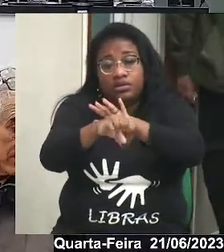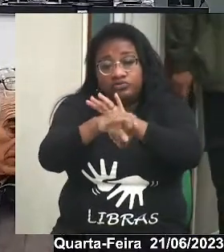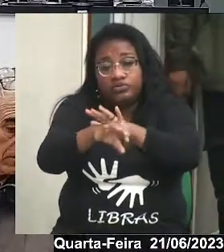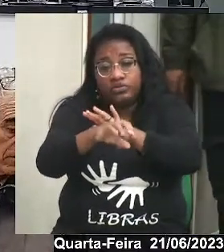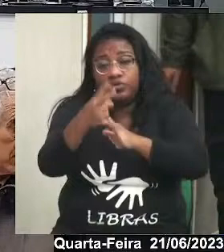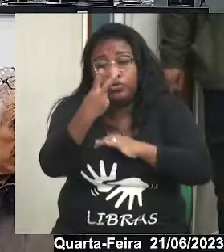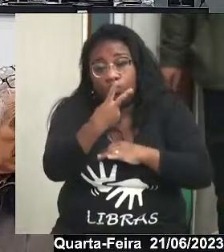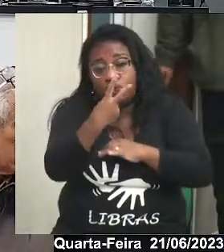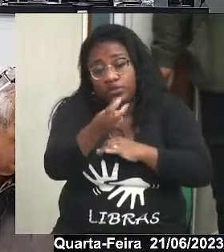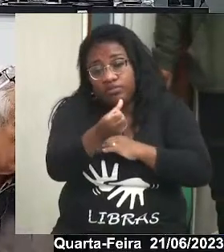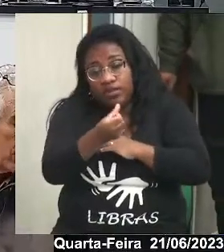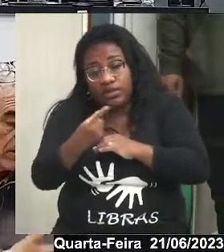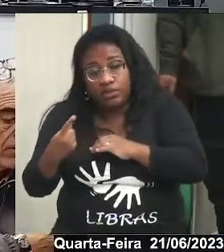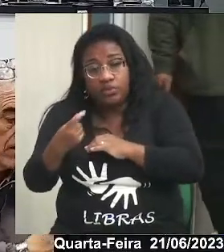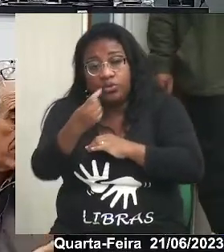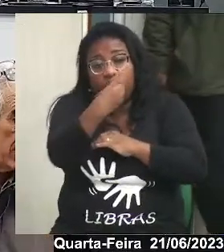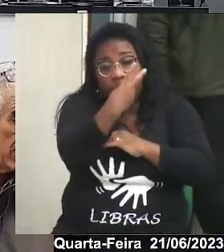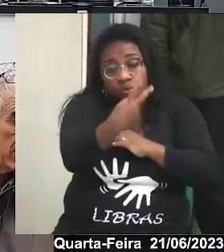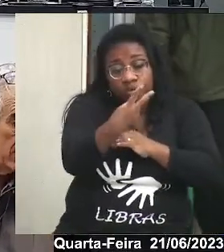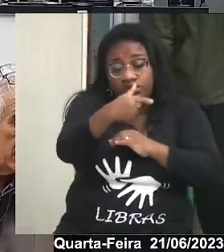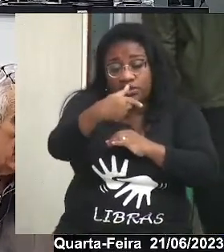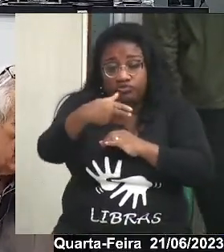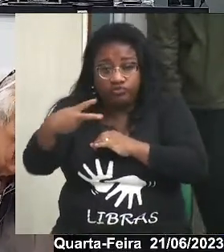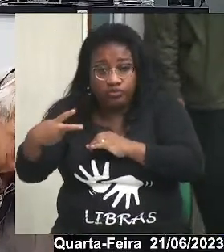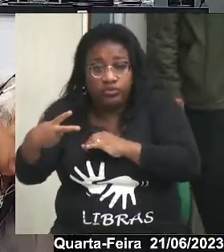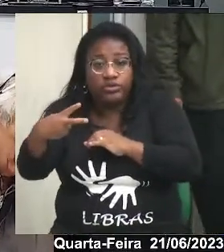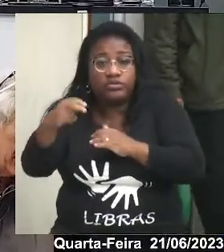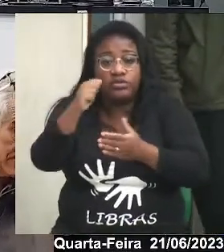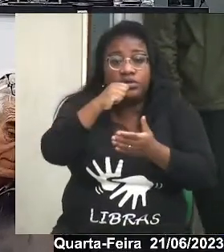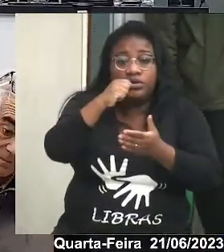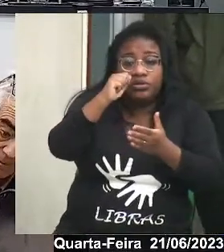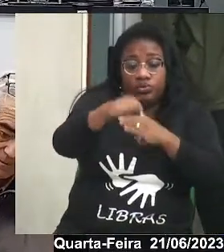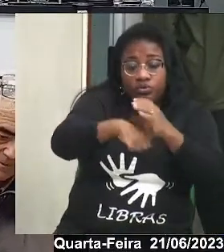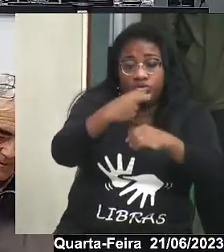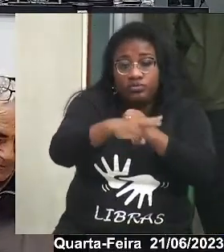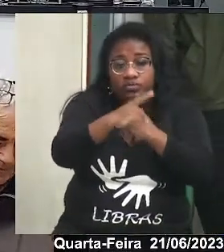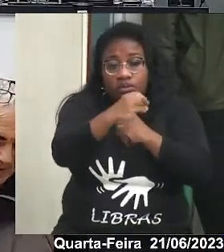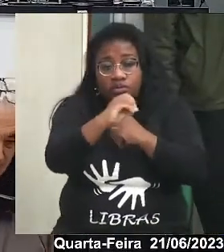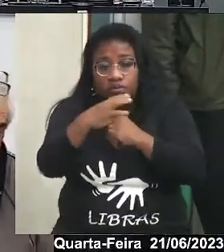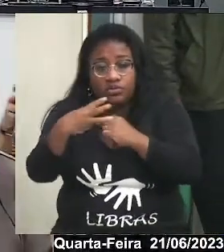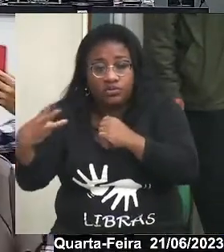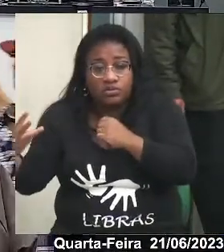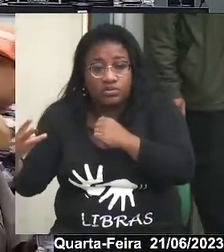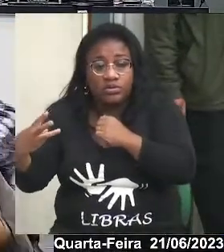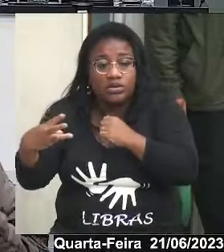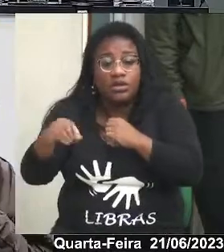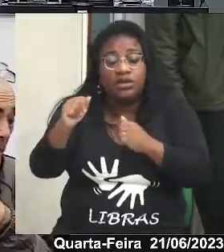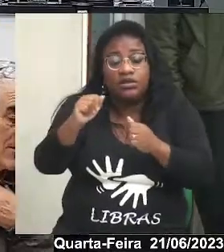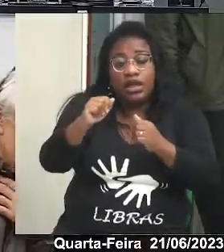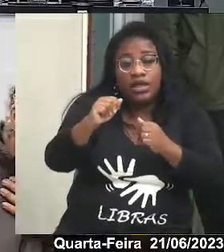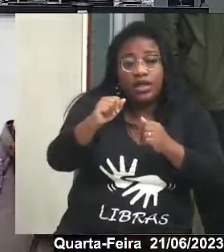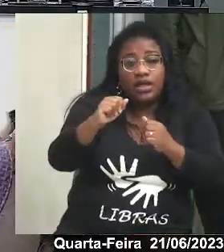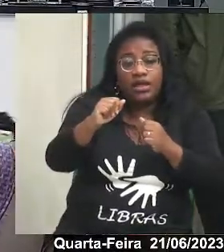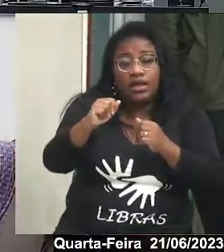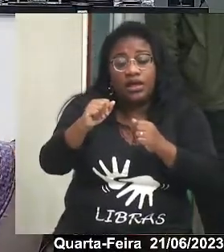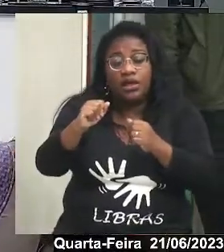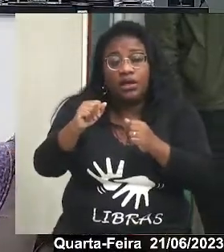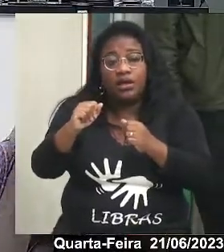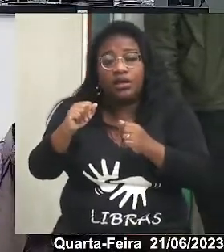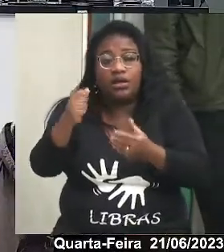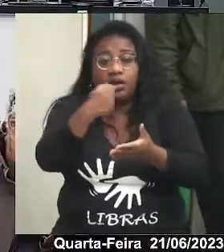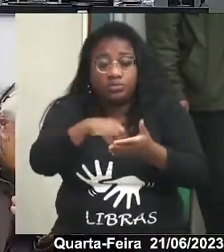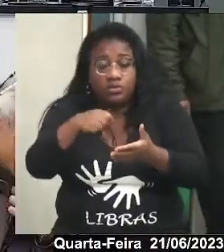das indicações 261, 272 de 2023, de autoria do vereador Betinho.